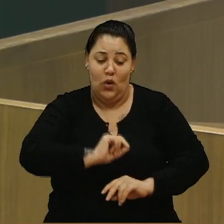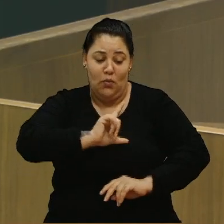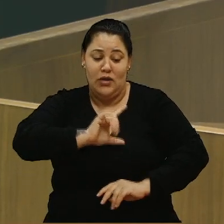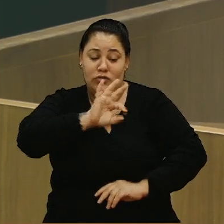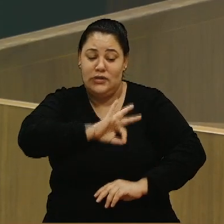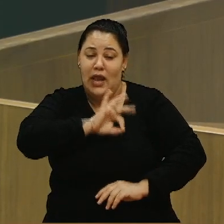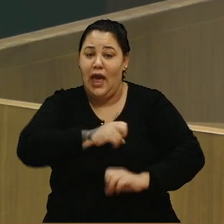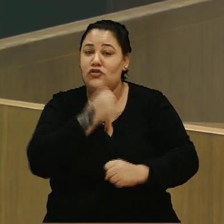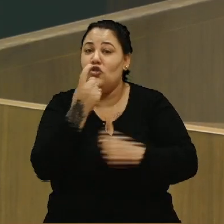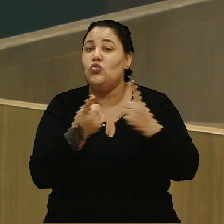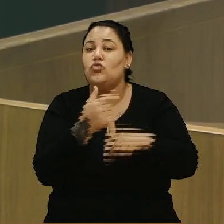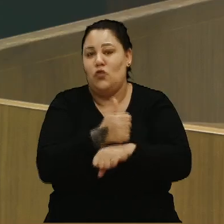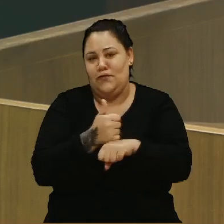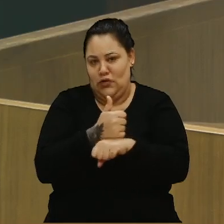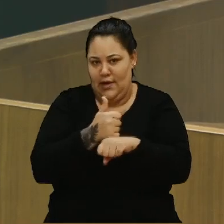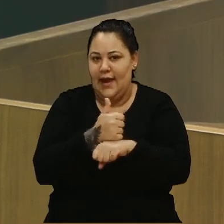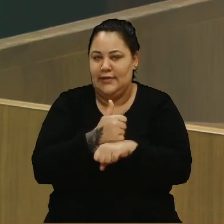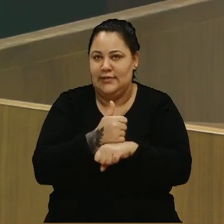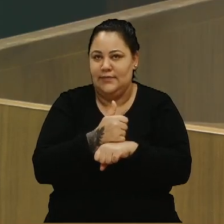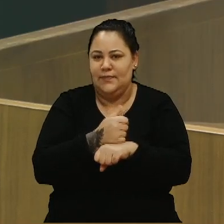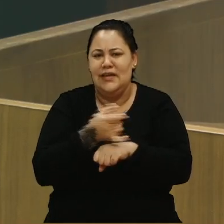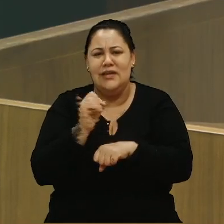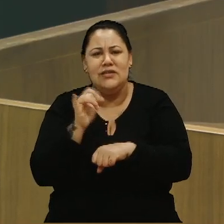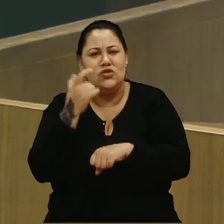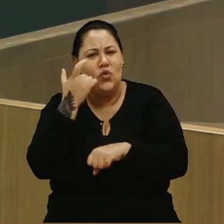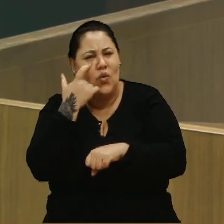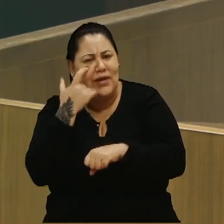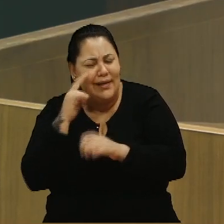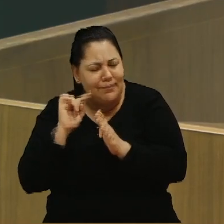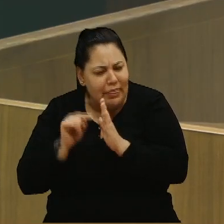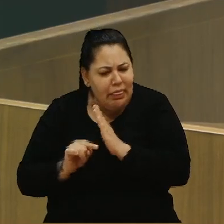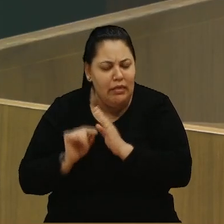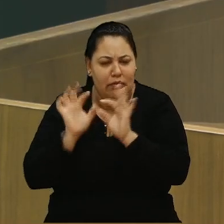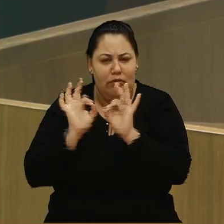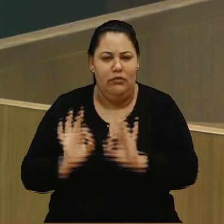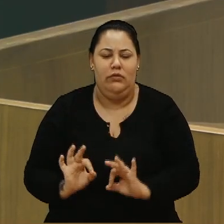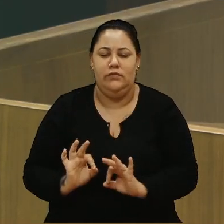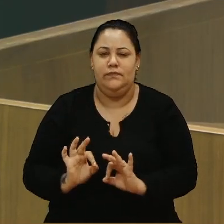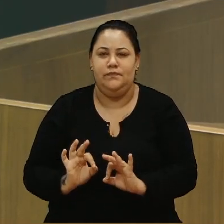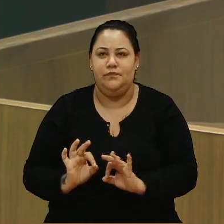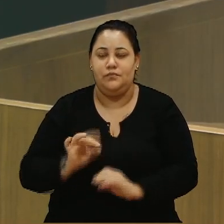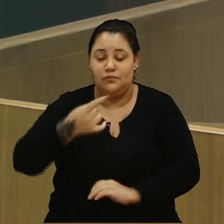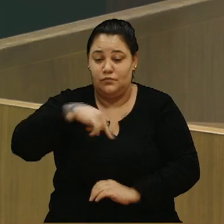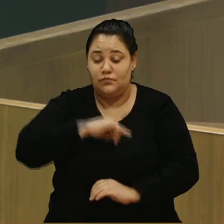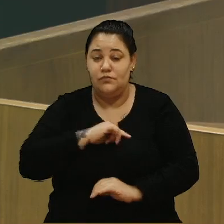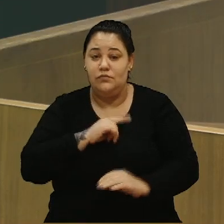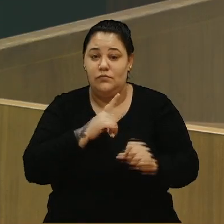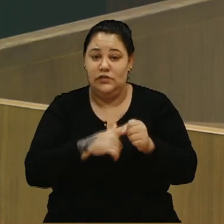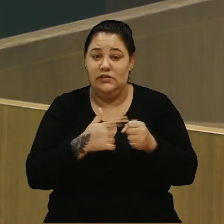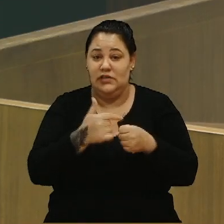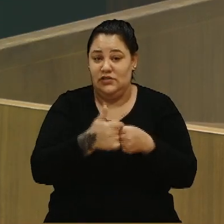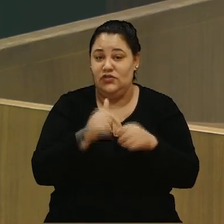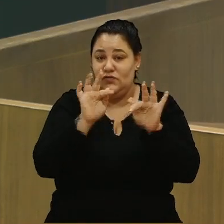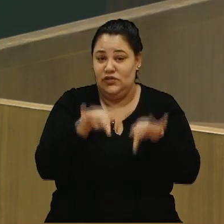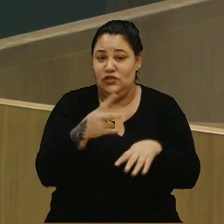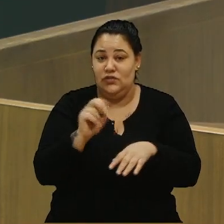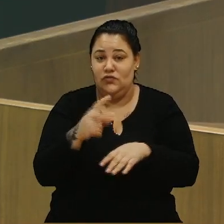é pouco se for olhar bem no miudinho. Nossa cidade encerrou 2024 com um superávit.